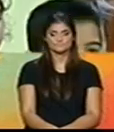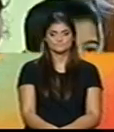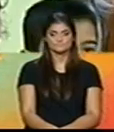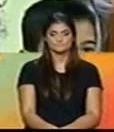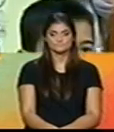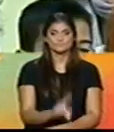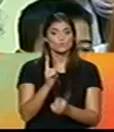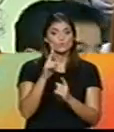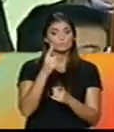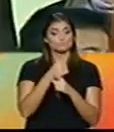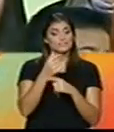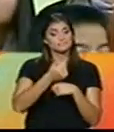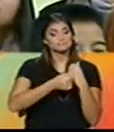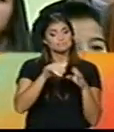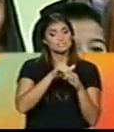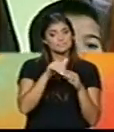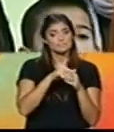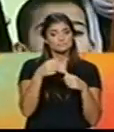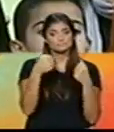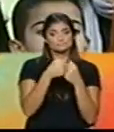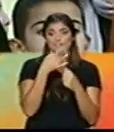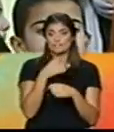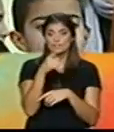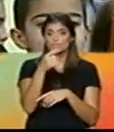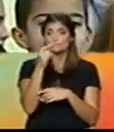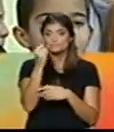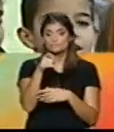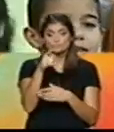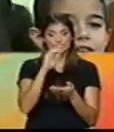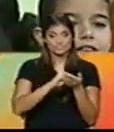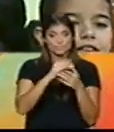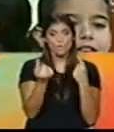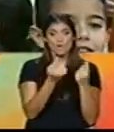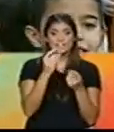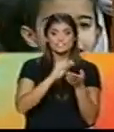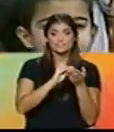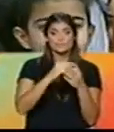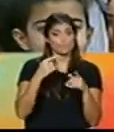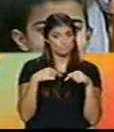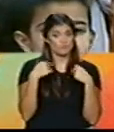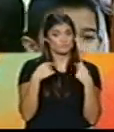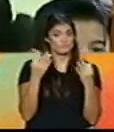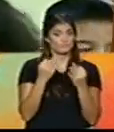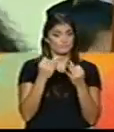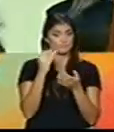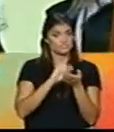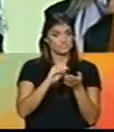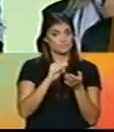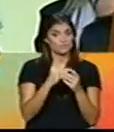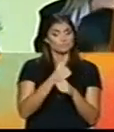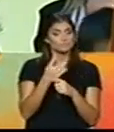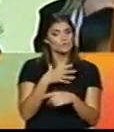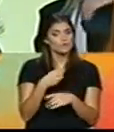O que é que eu vou a concorrer aos duelos de Natal? Foi mesmo a Isabel que se inscreveu ou alguém a escreveu comigo? Não, foi eu mesmo que me inscrevi. Porque eu